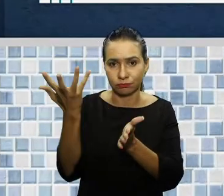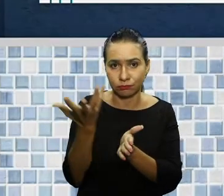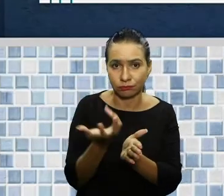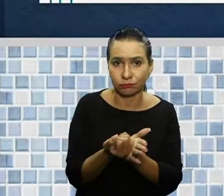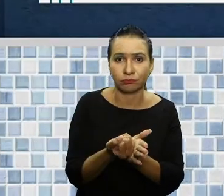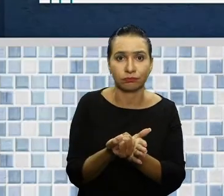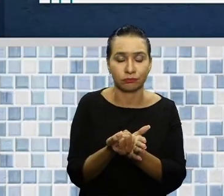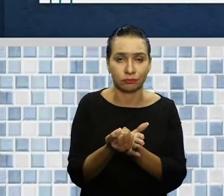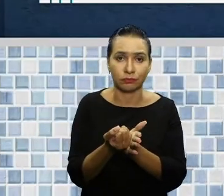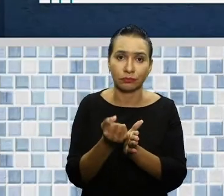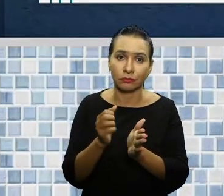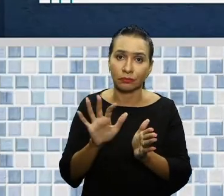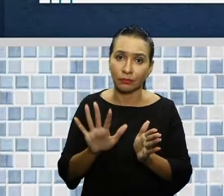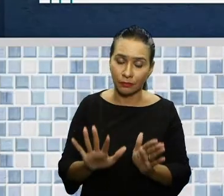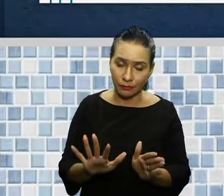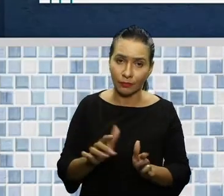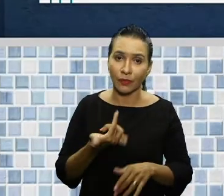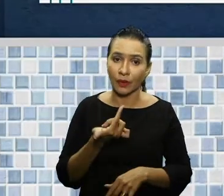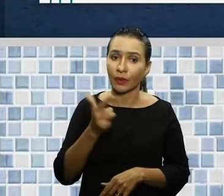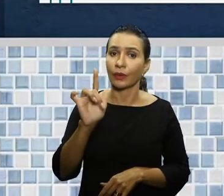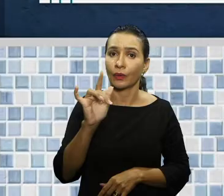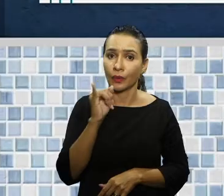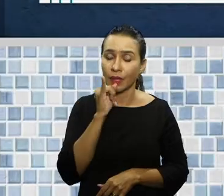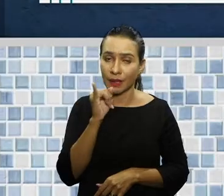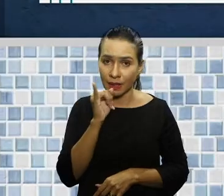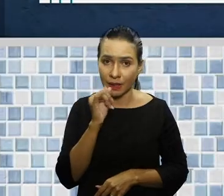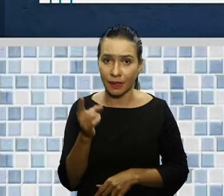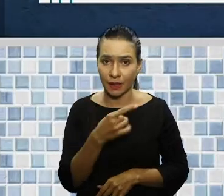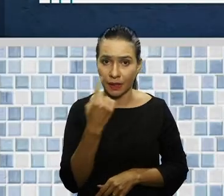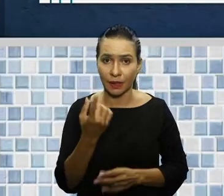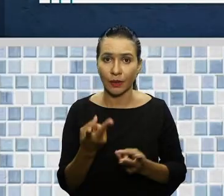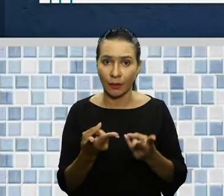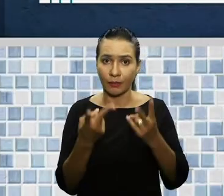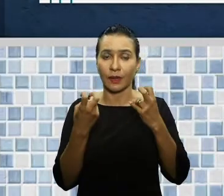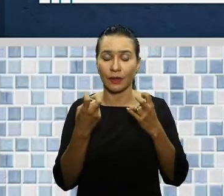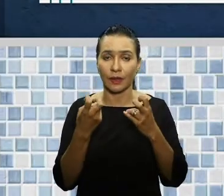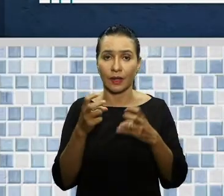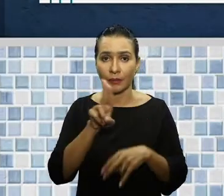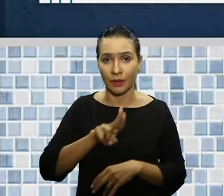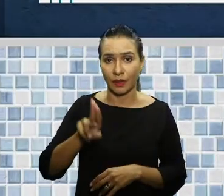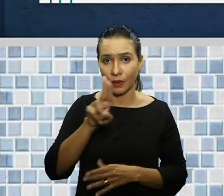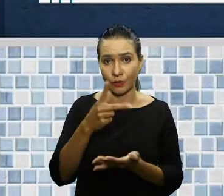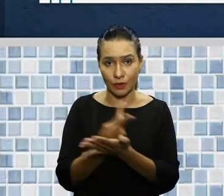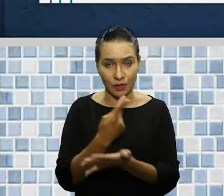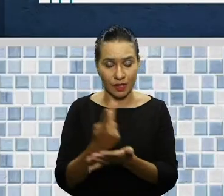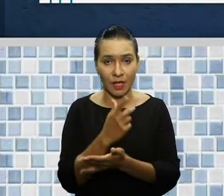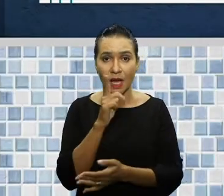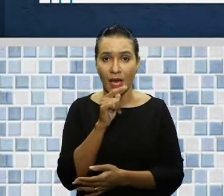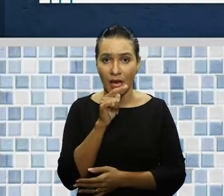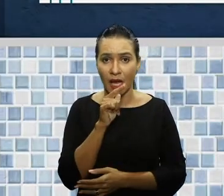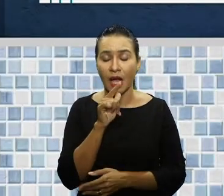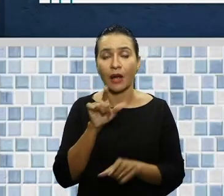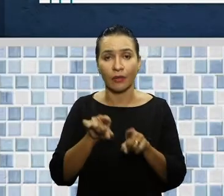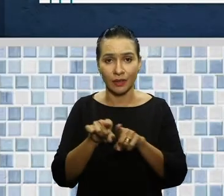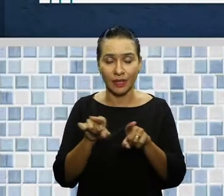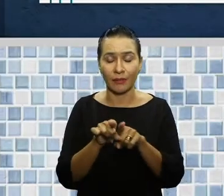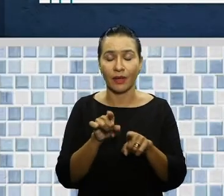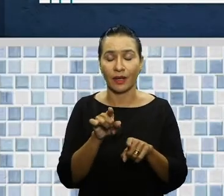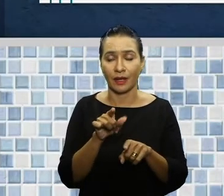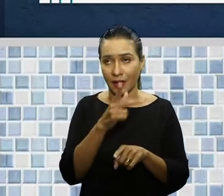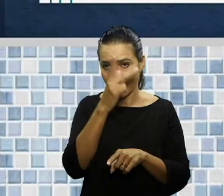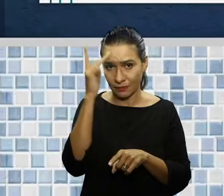chegando na água. Então, outros exemplos que a gente vê de mau uso da água é o desperdício, né? E